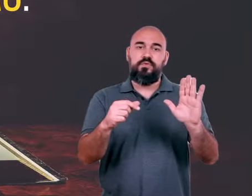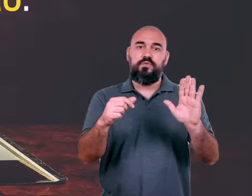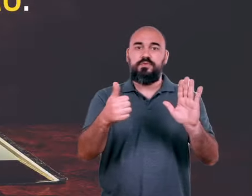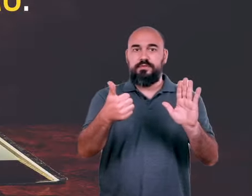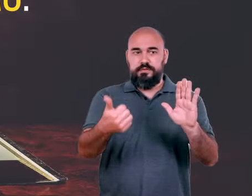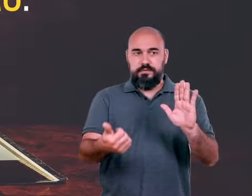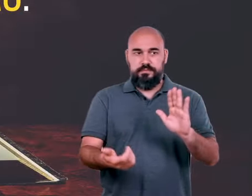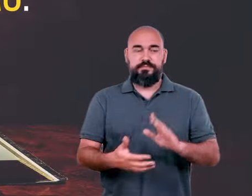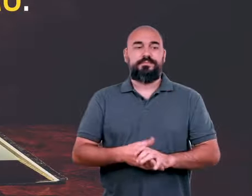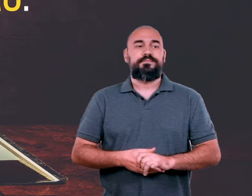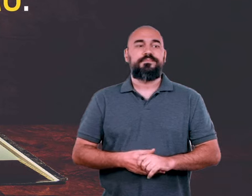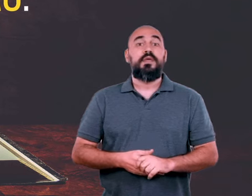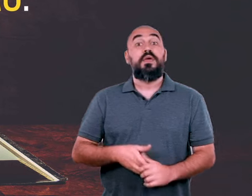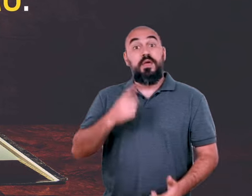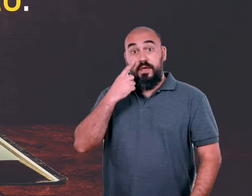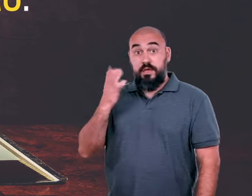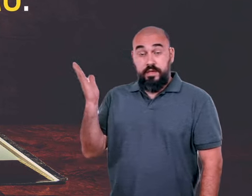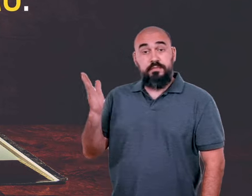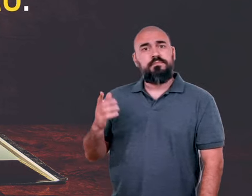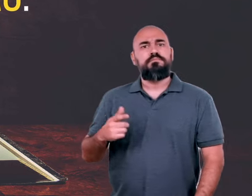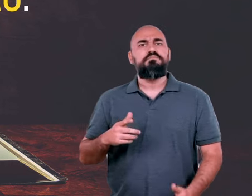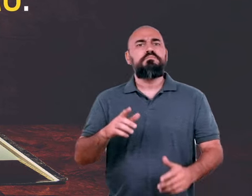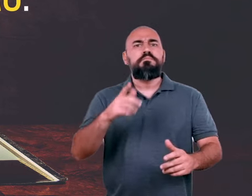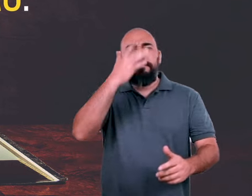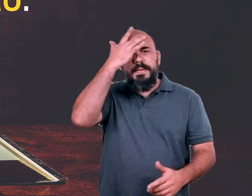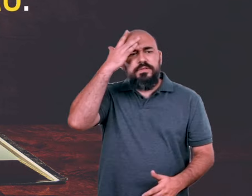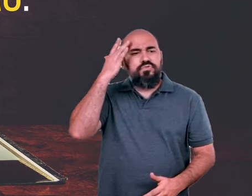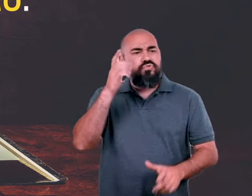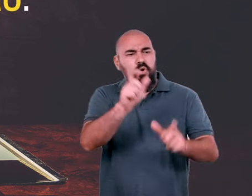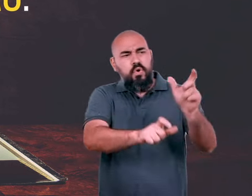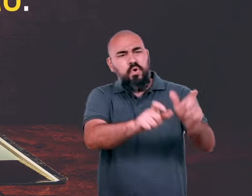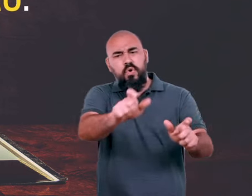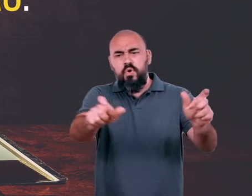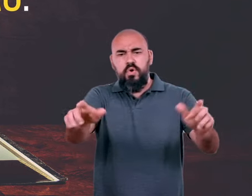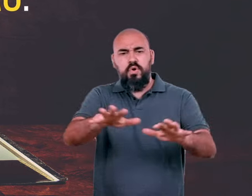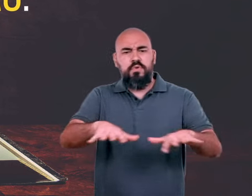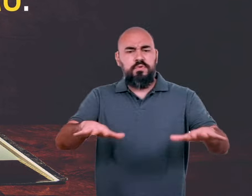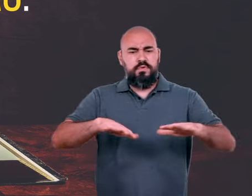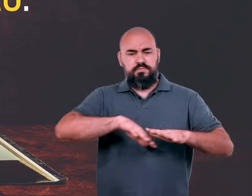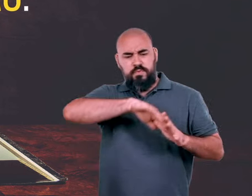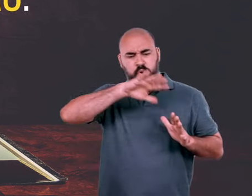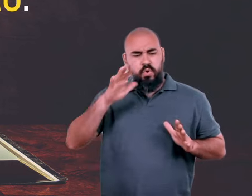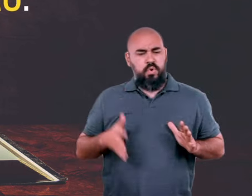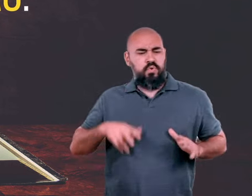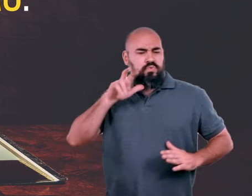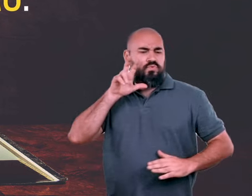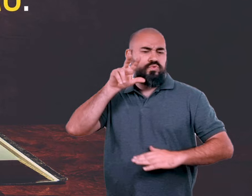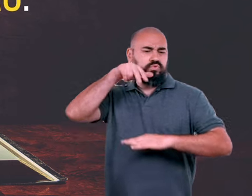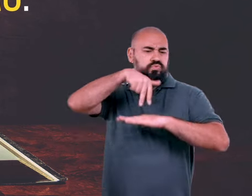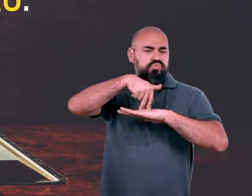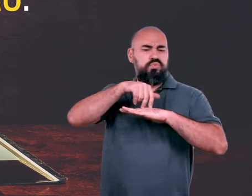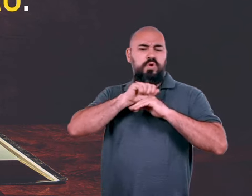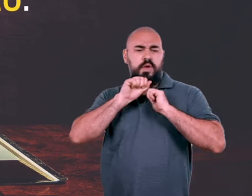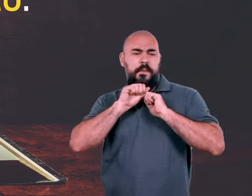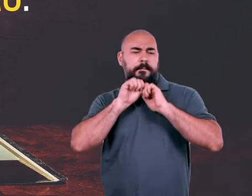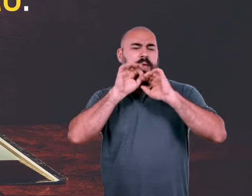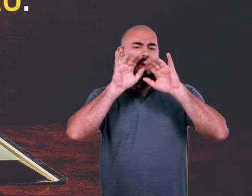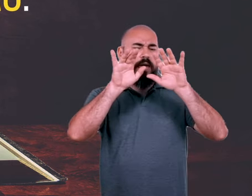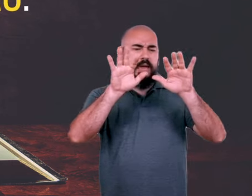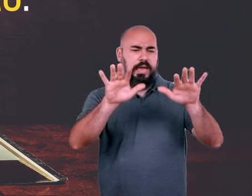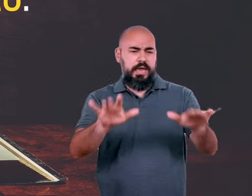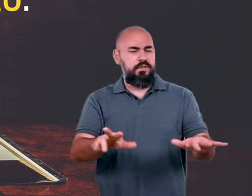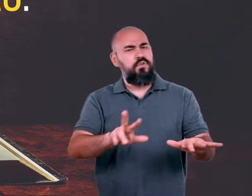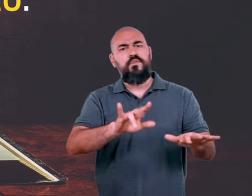dos lugares ao redor do meu monte, eu farei uma bênção. Farei descer a chuva a